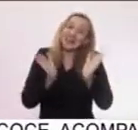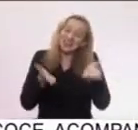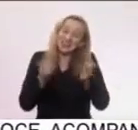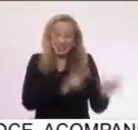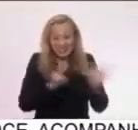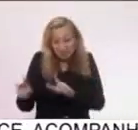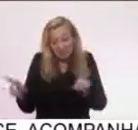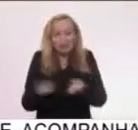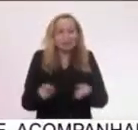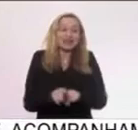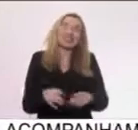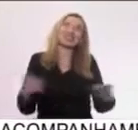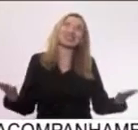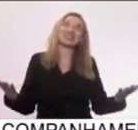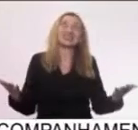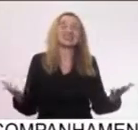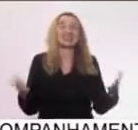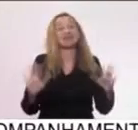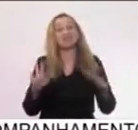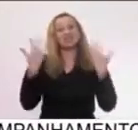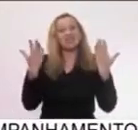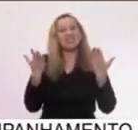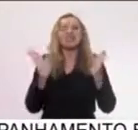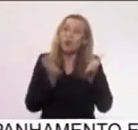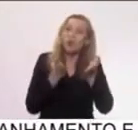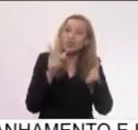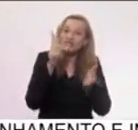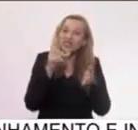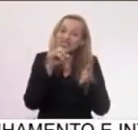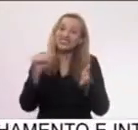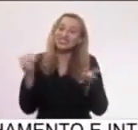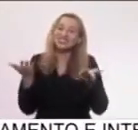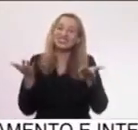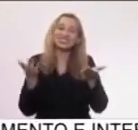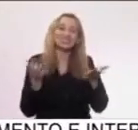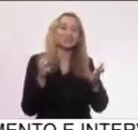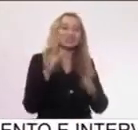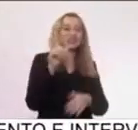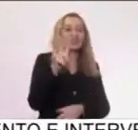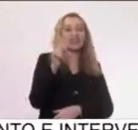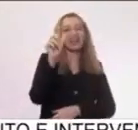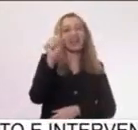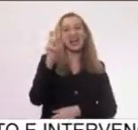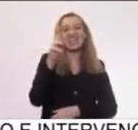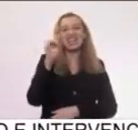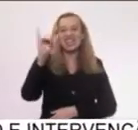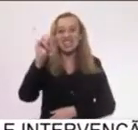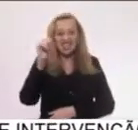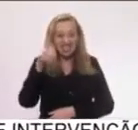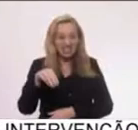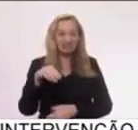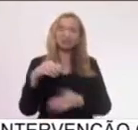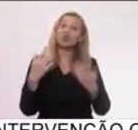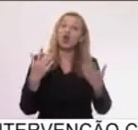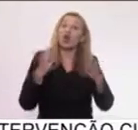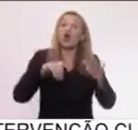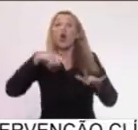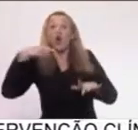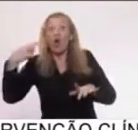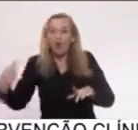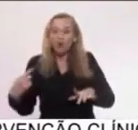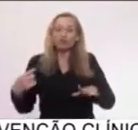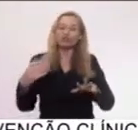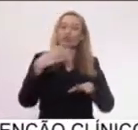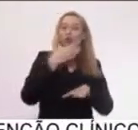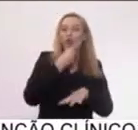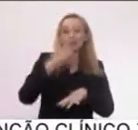semana também comemoramos hoje, nessa data, o dia do gari, outro verdadeiro herói de nossa